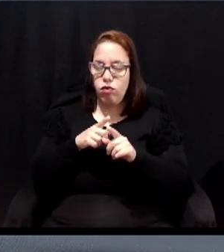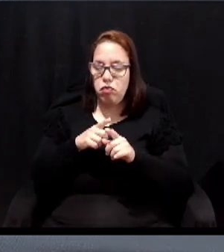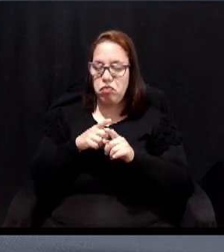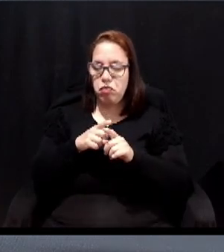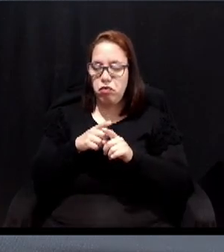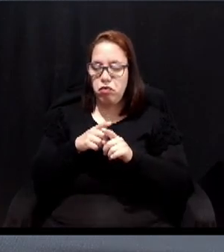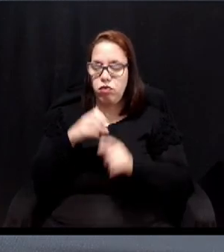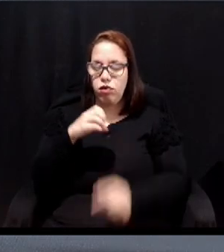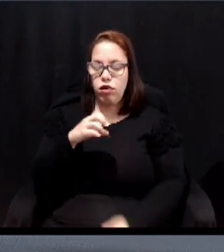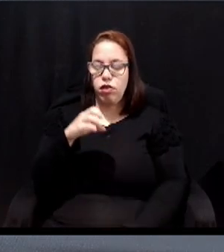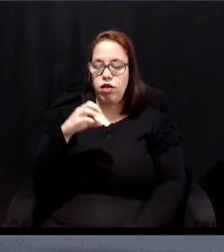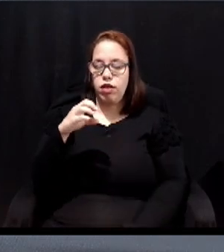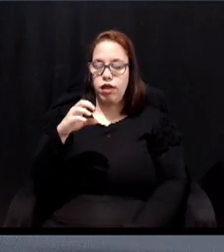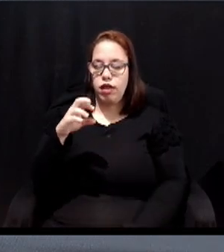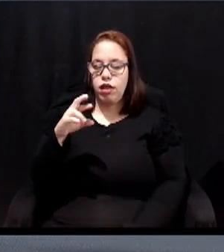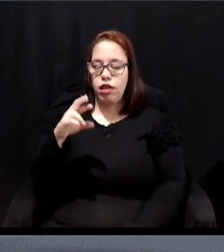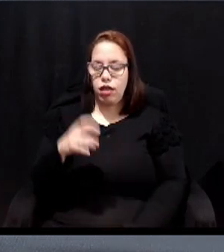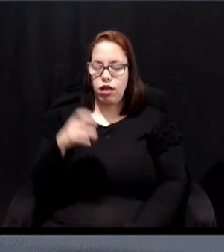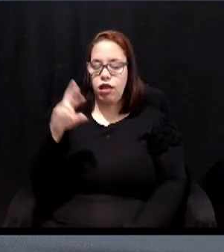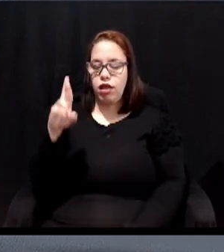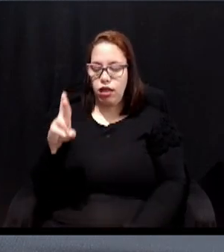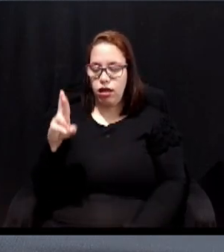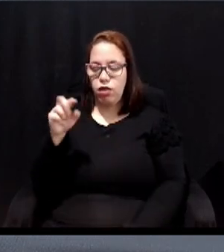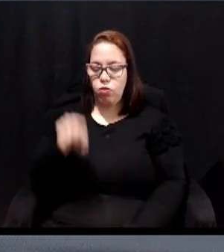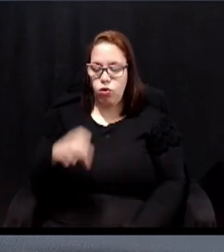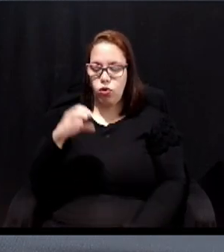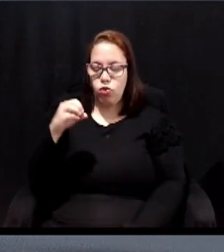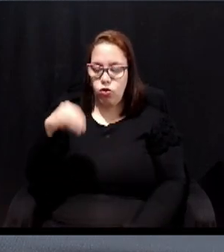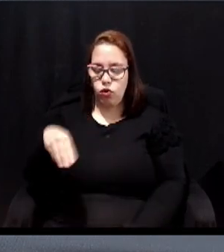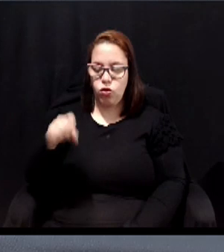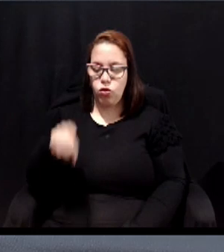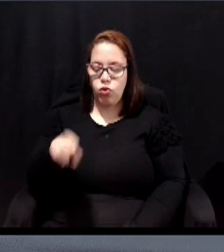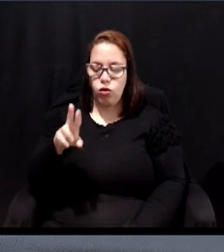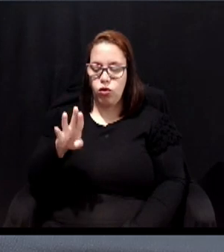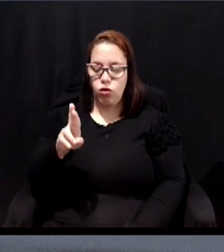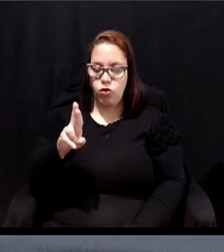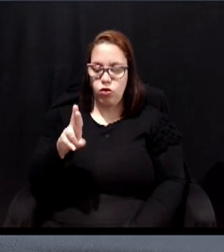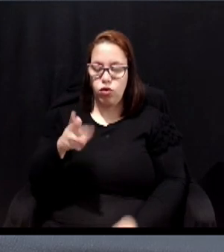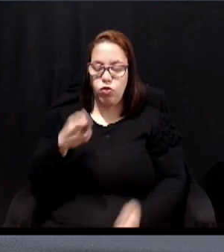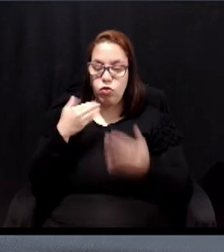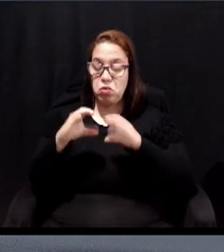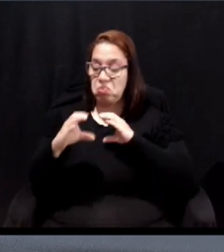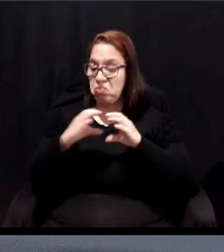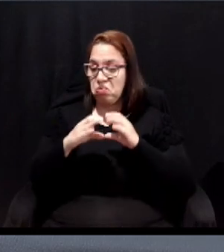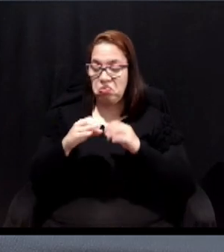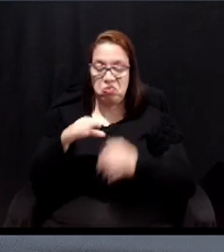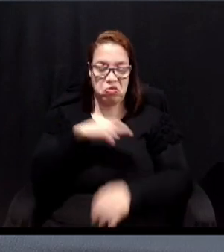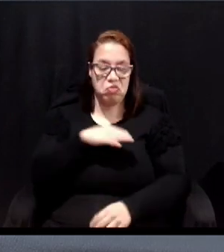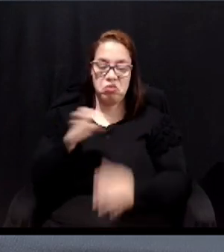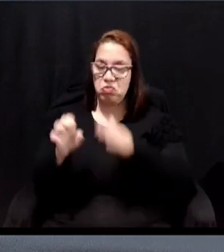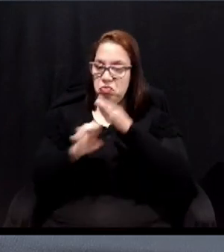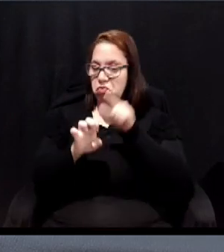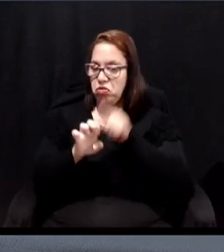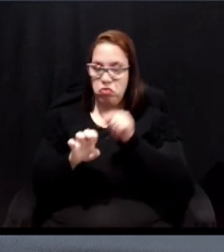ccr.com.br. Estamos abertos ali com um canal de comunicação para qualquer município, empresários. E viemos também agora